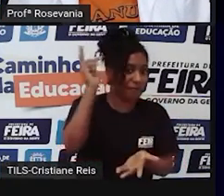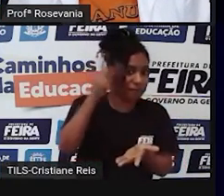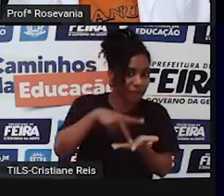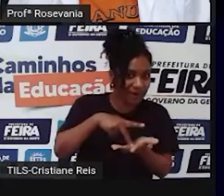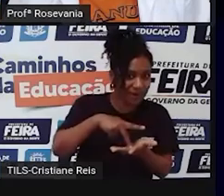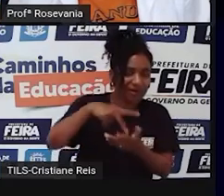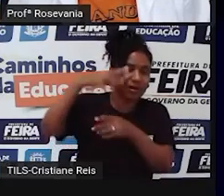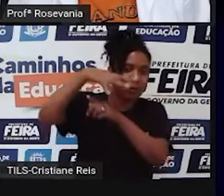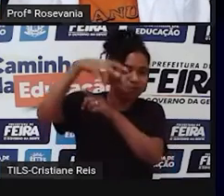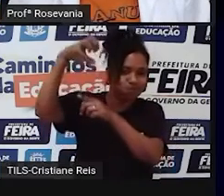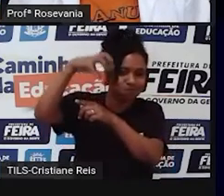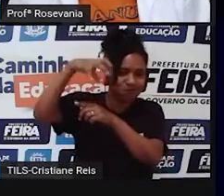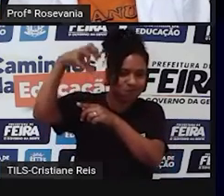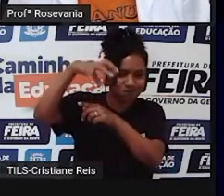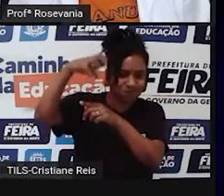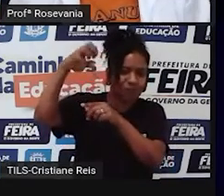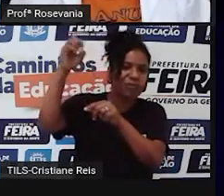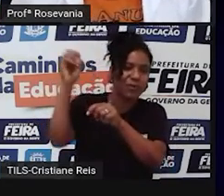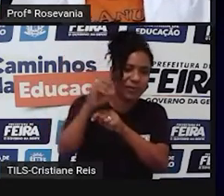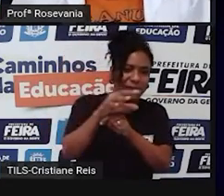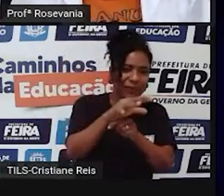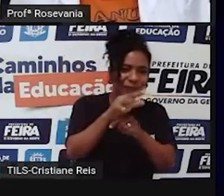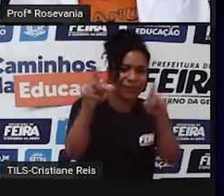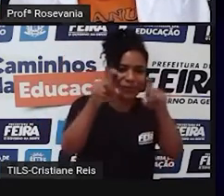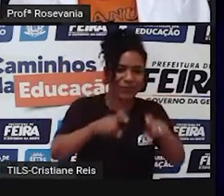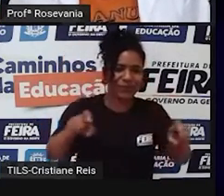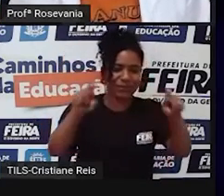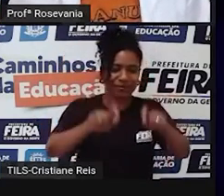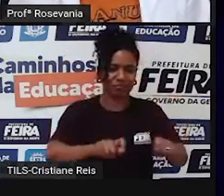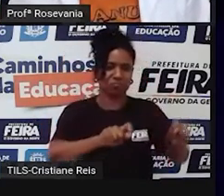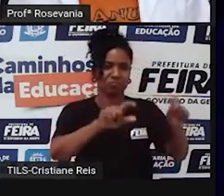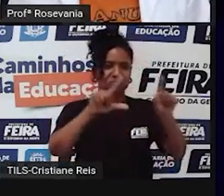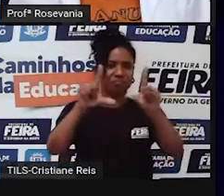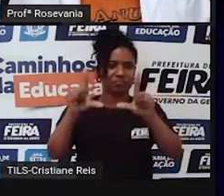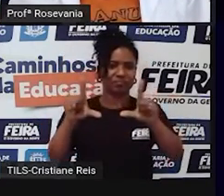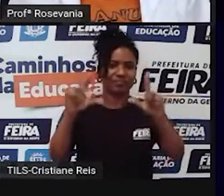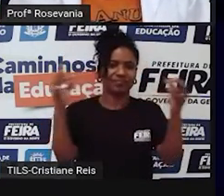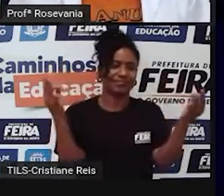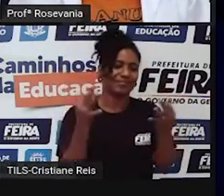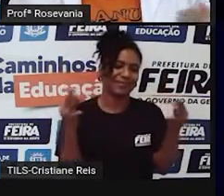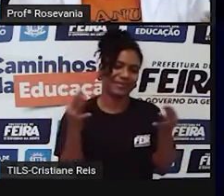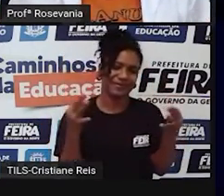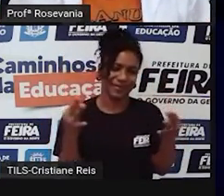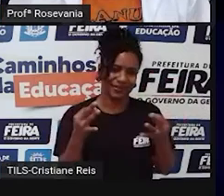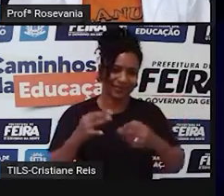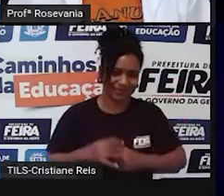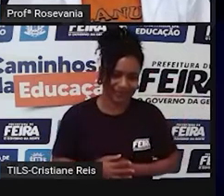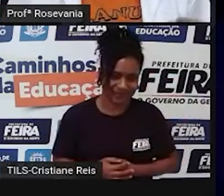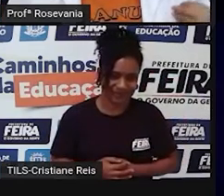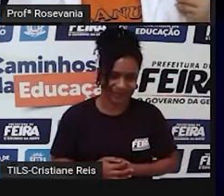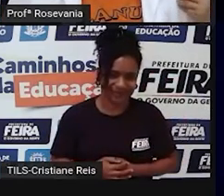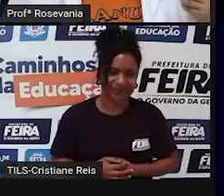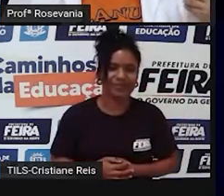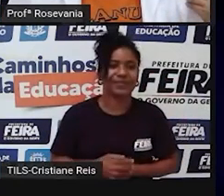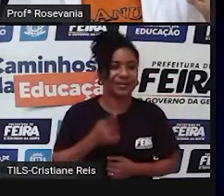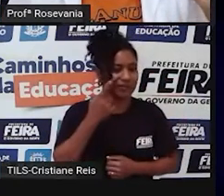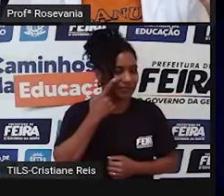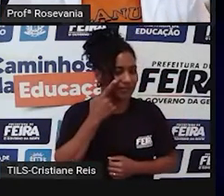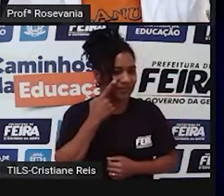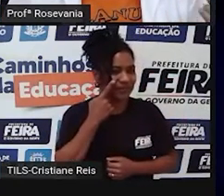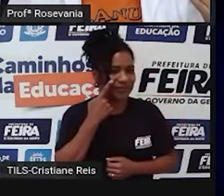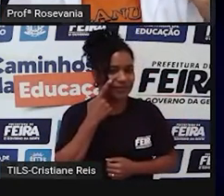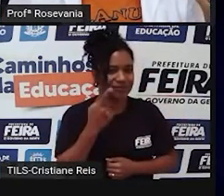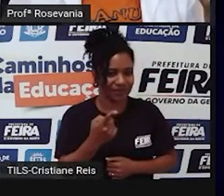o planeta todo está mapeado por esses satélites, né? Então, as informações elas chegam em tempos, bora